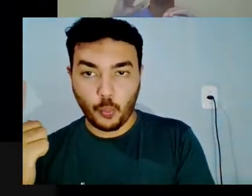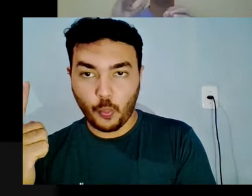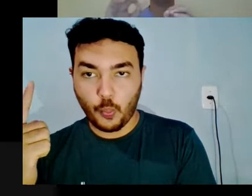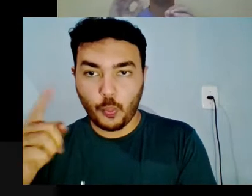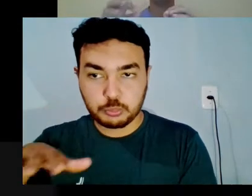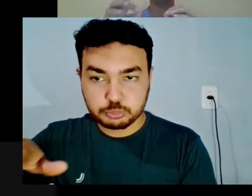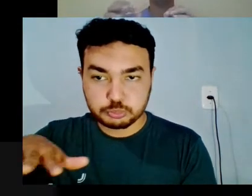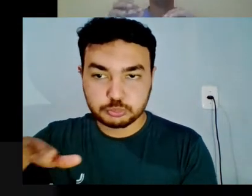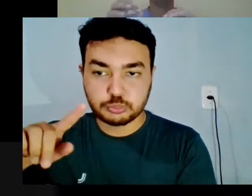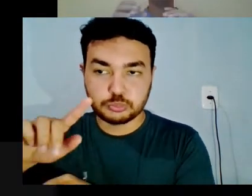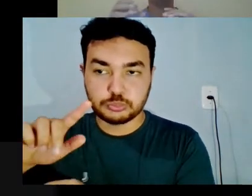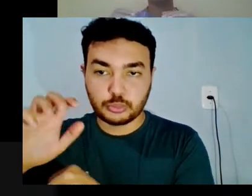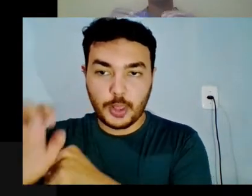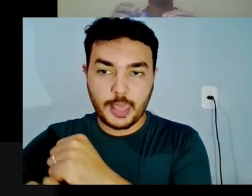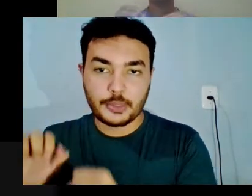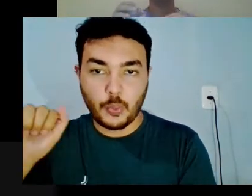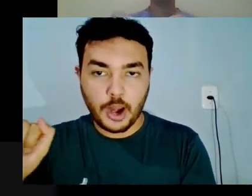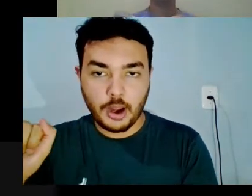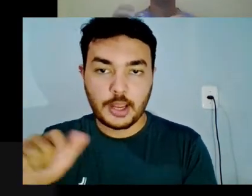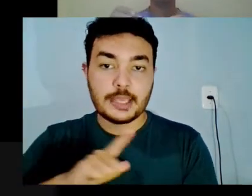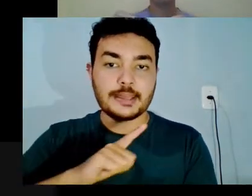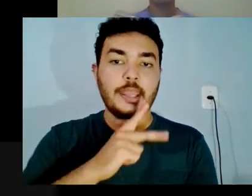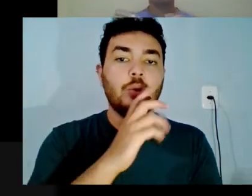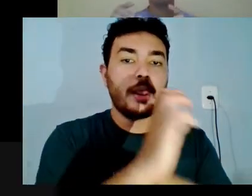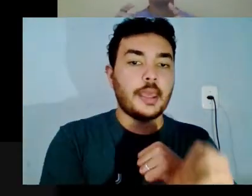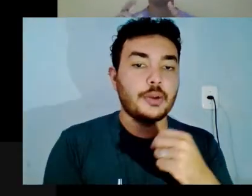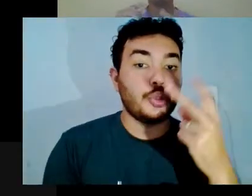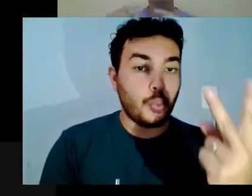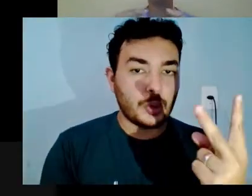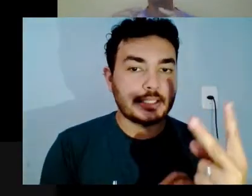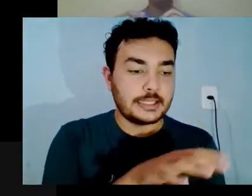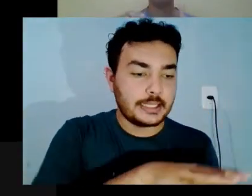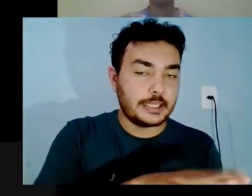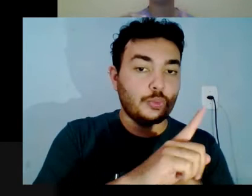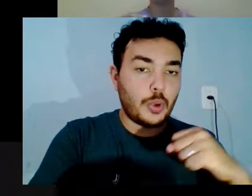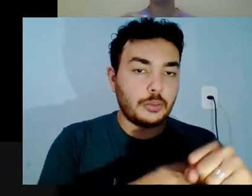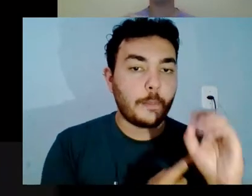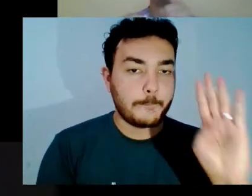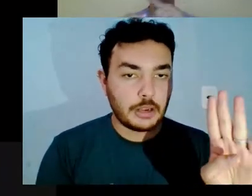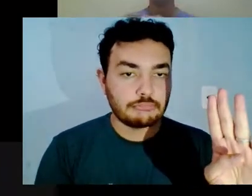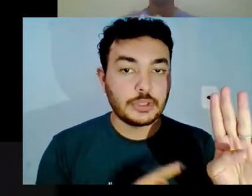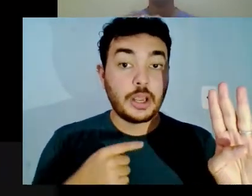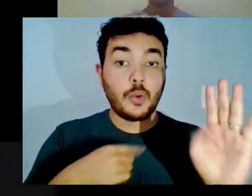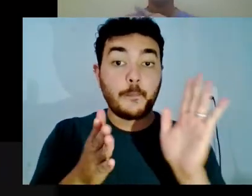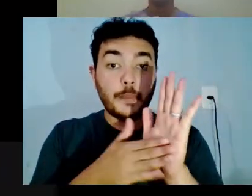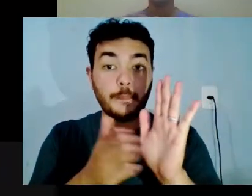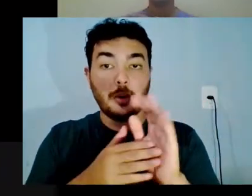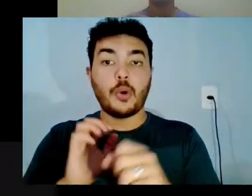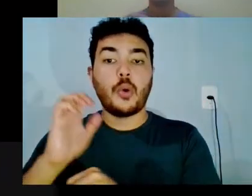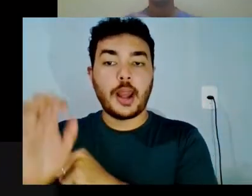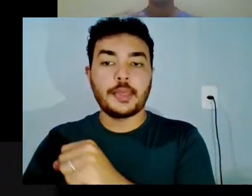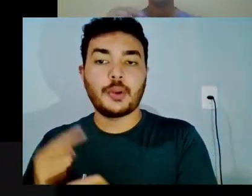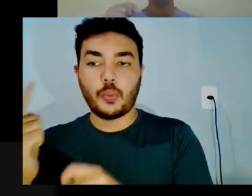tenho o elétron 2, que ocupa a parte do átomo B. Eu vou propor o elétron 1 ocupando o espaço do